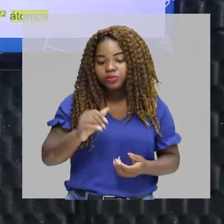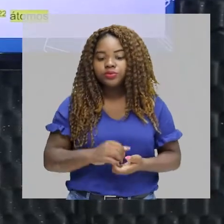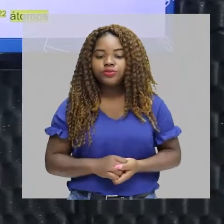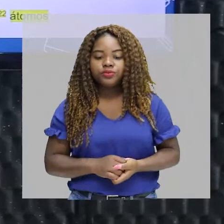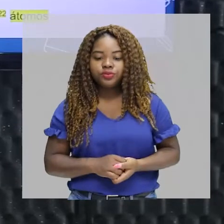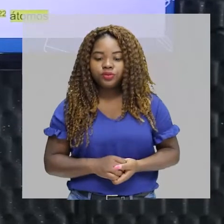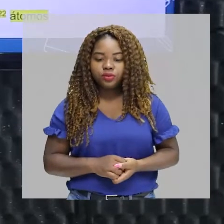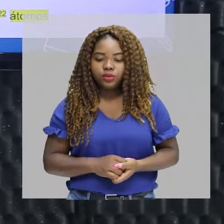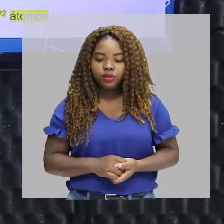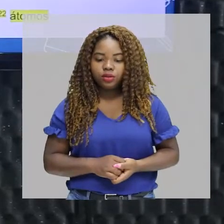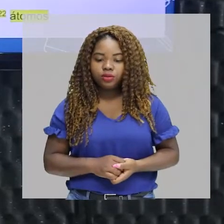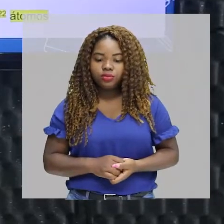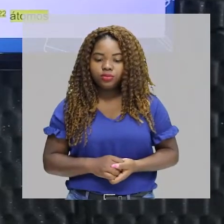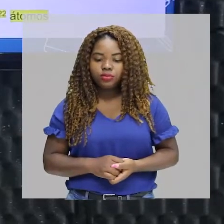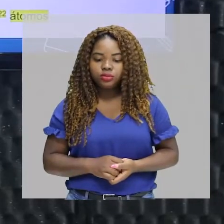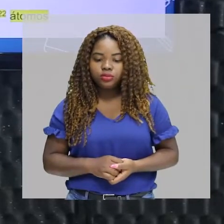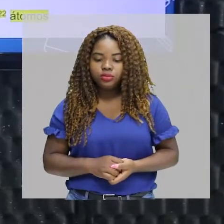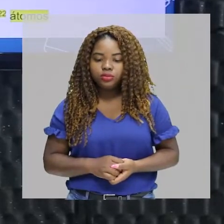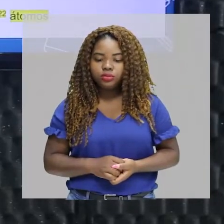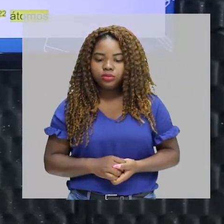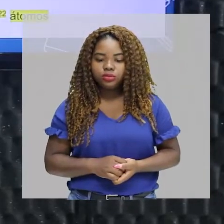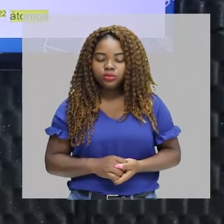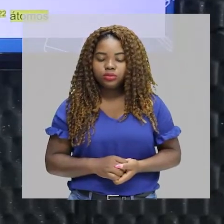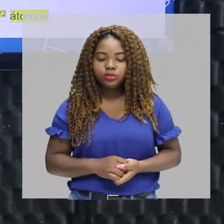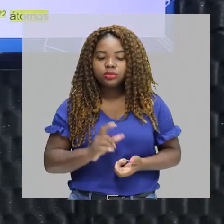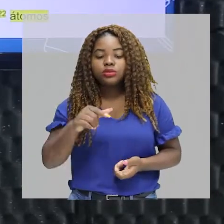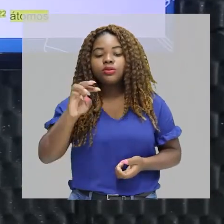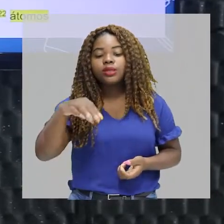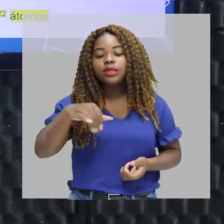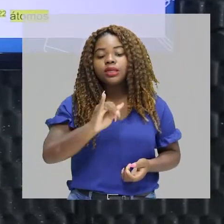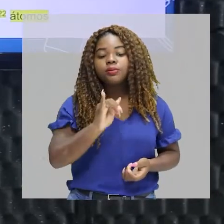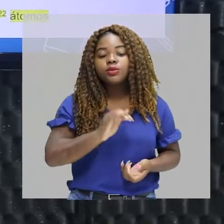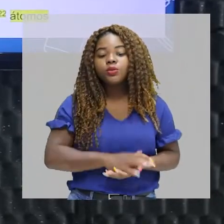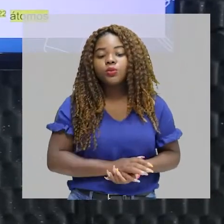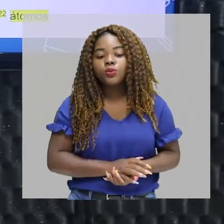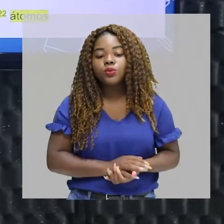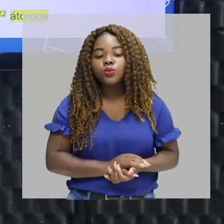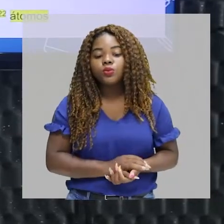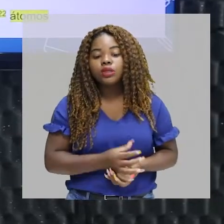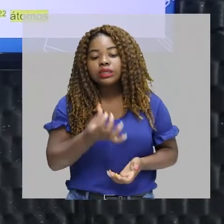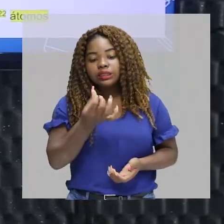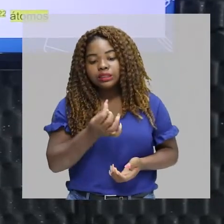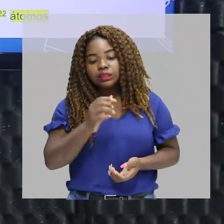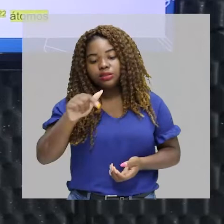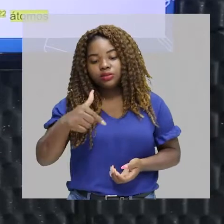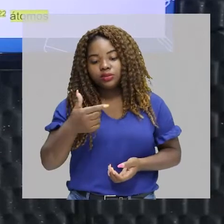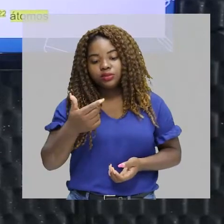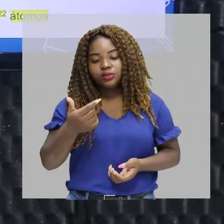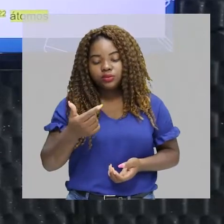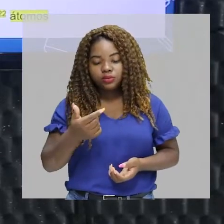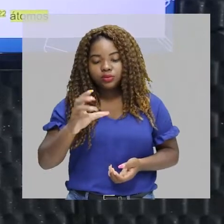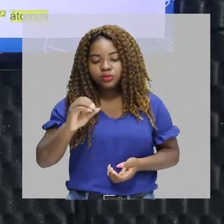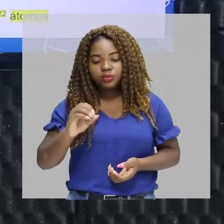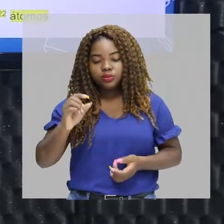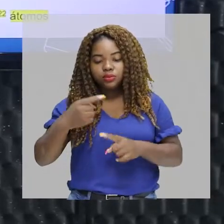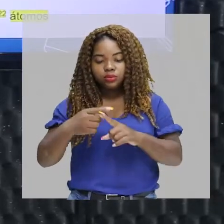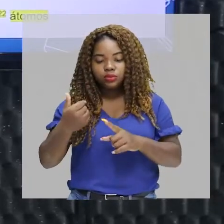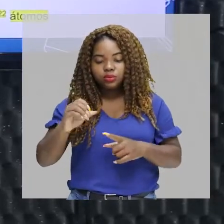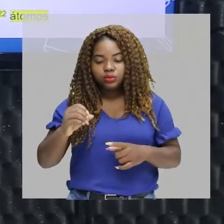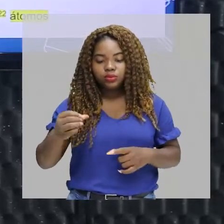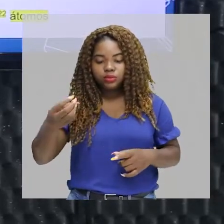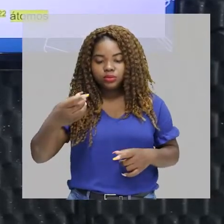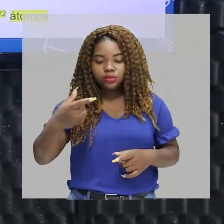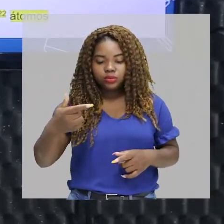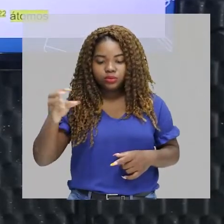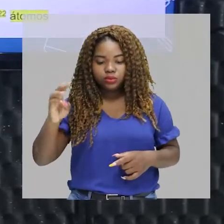3, tudo bem? Então, o que vai ser Y? 6 vezes 10 elevado a 23 vezes 7,2